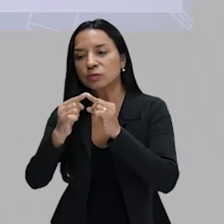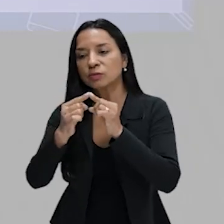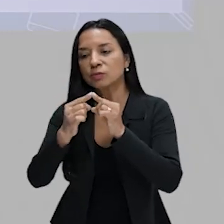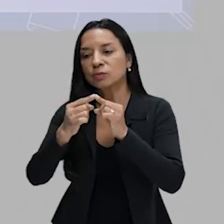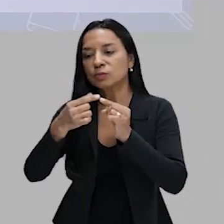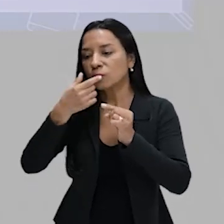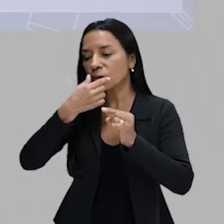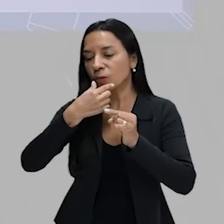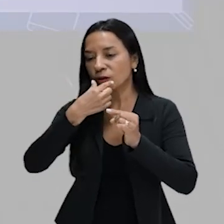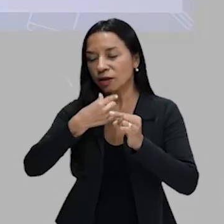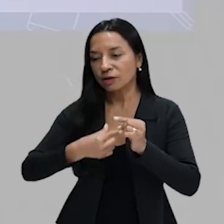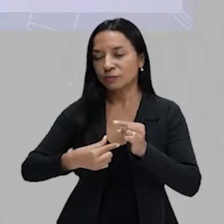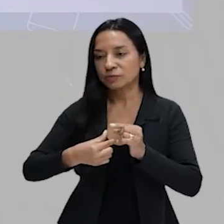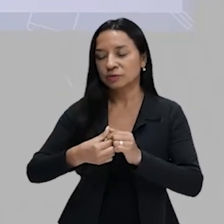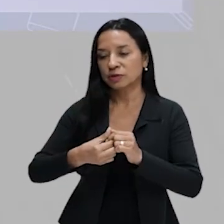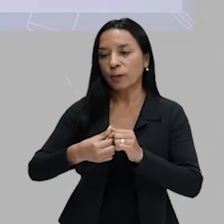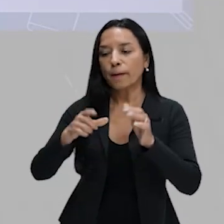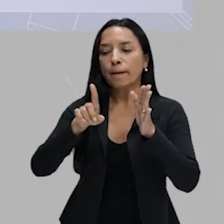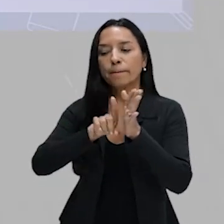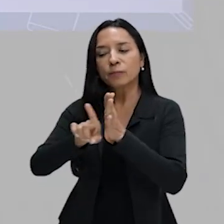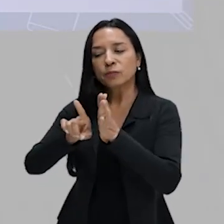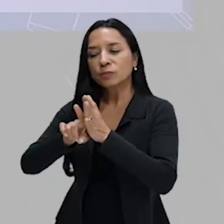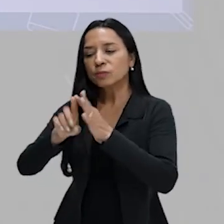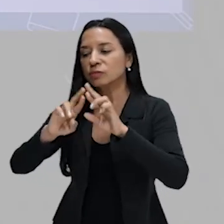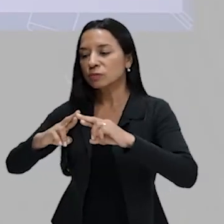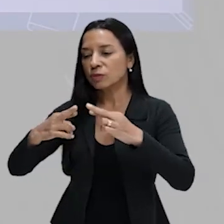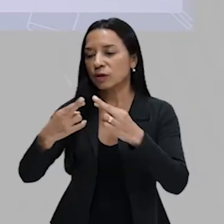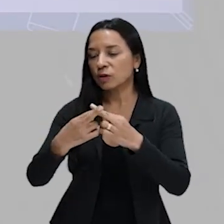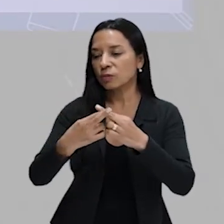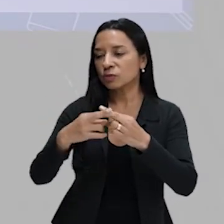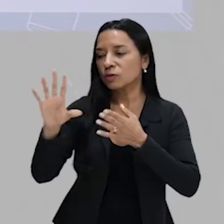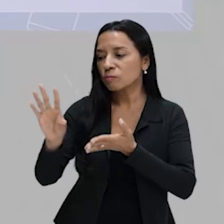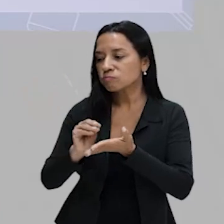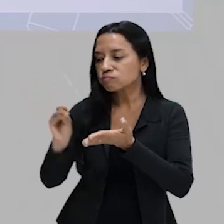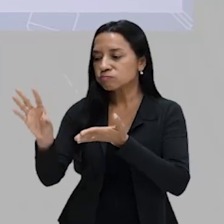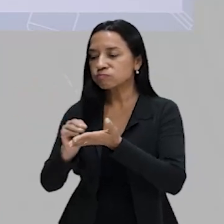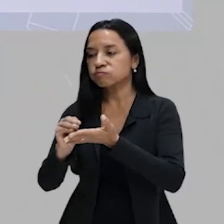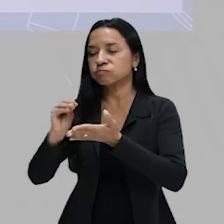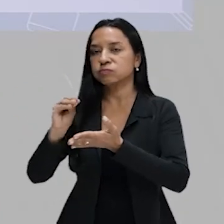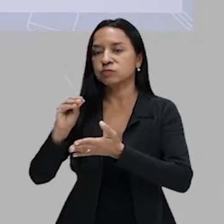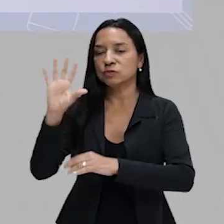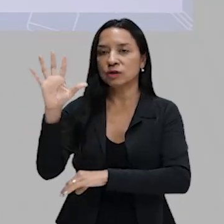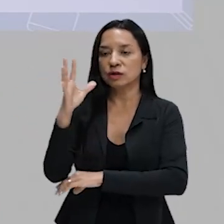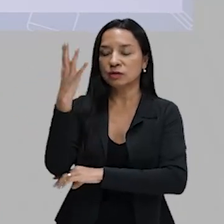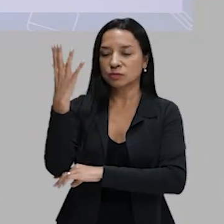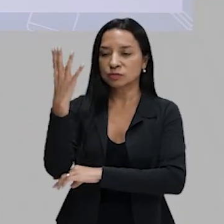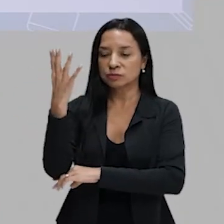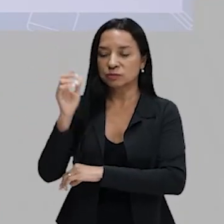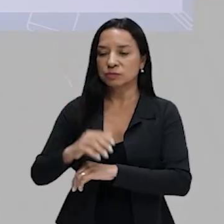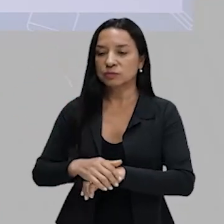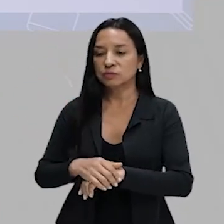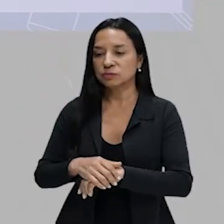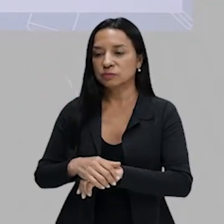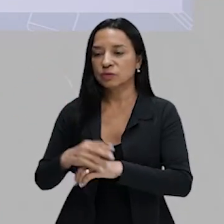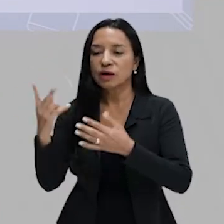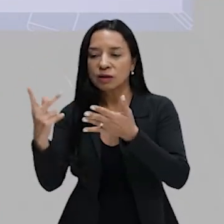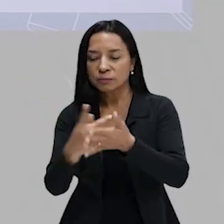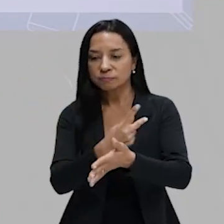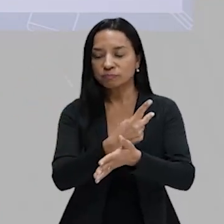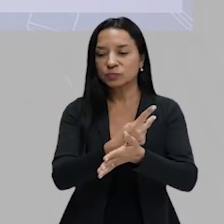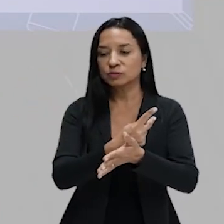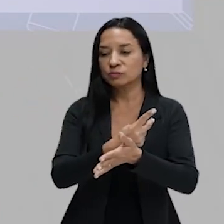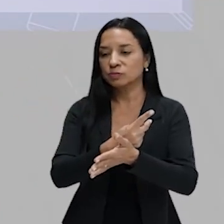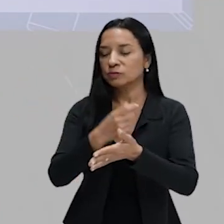Einstein. Então, ele busca reunir fatos, né? Reunir situações